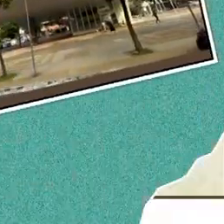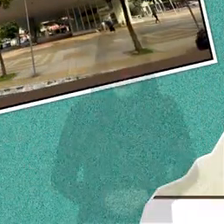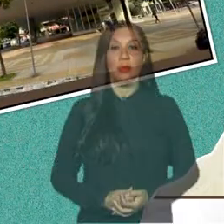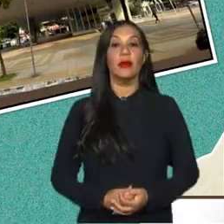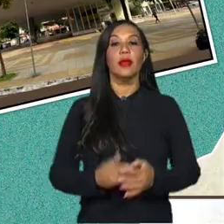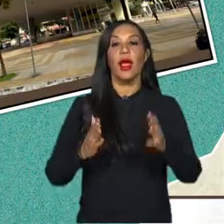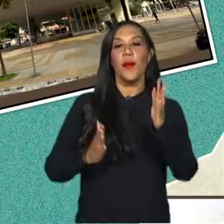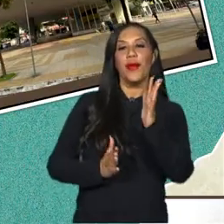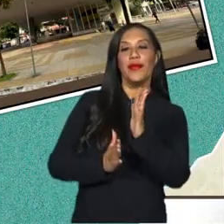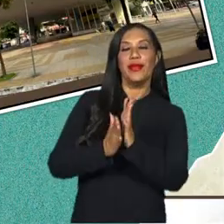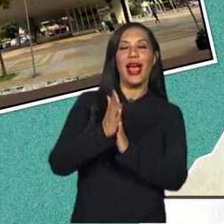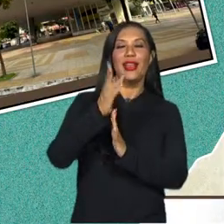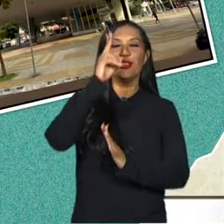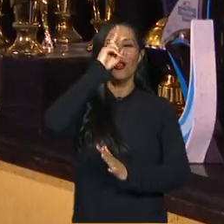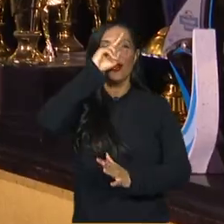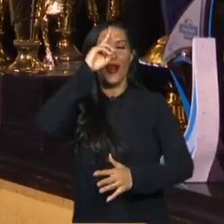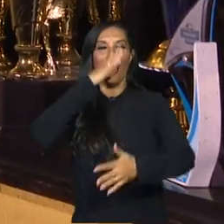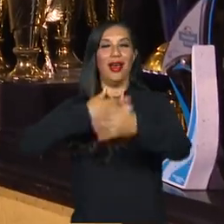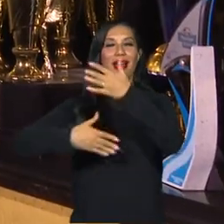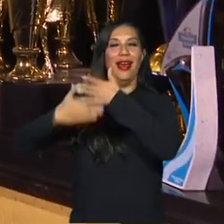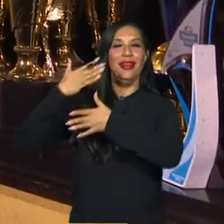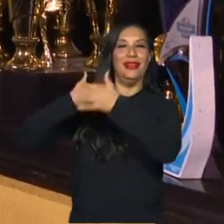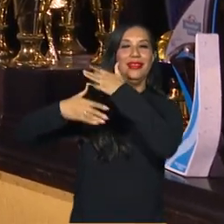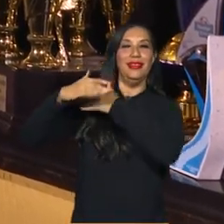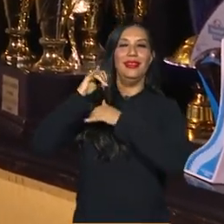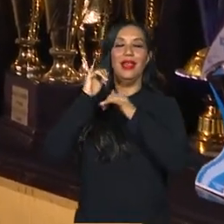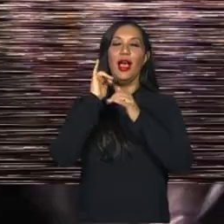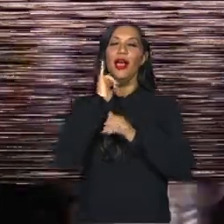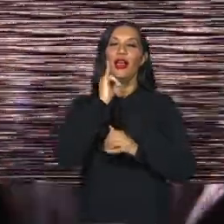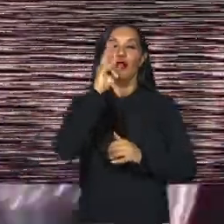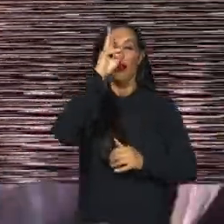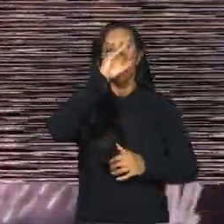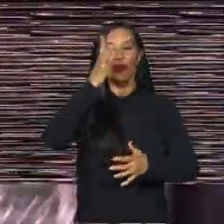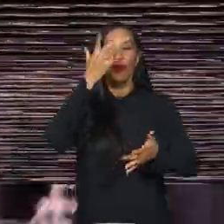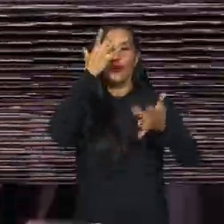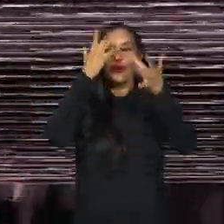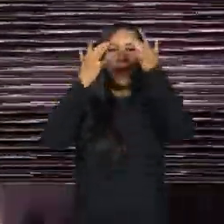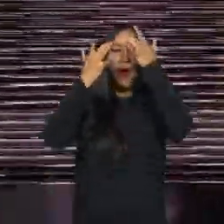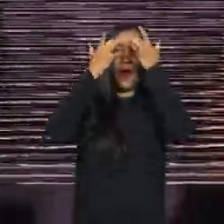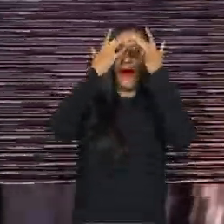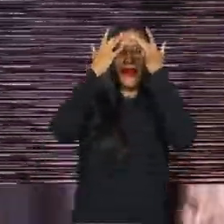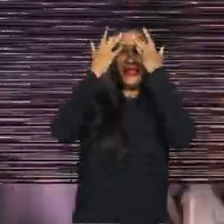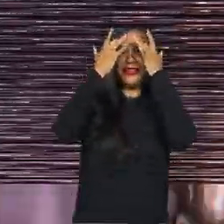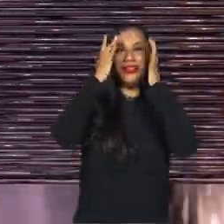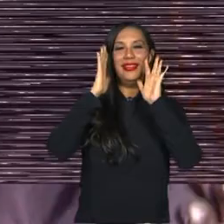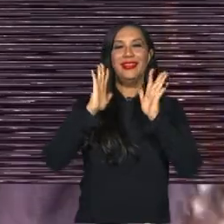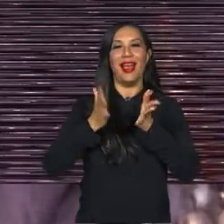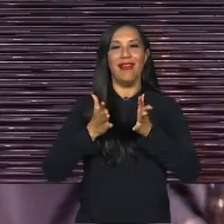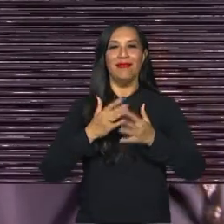Uma viagem no tempo, né? Tá na história, tá gravado, grupo bom.